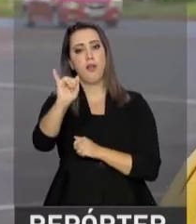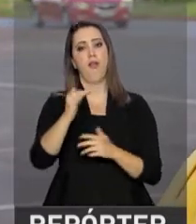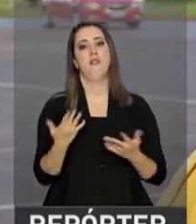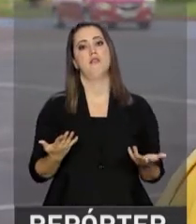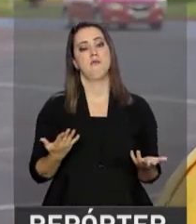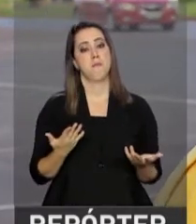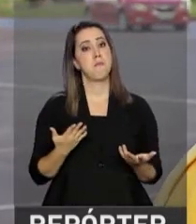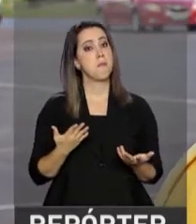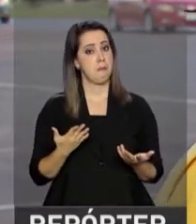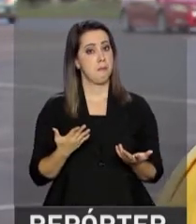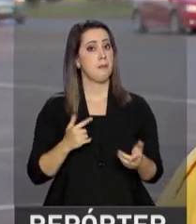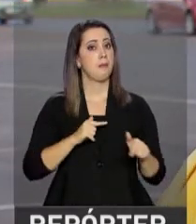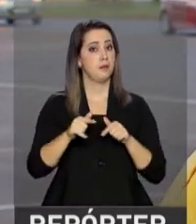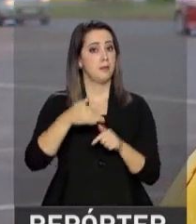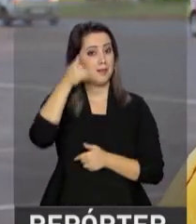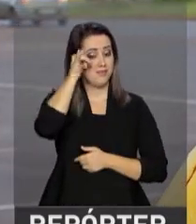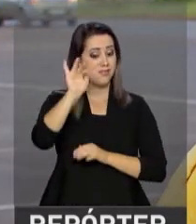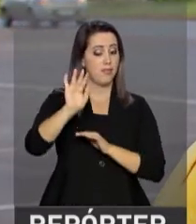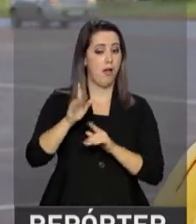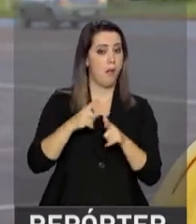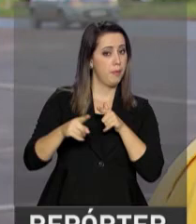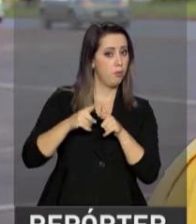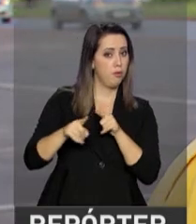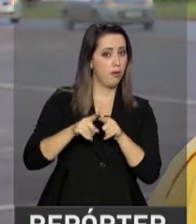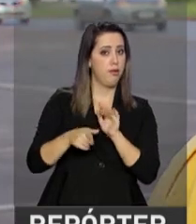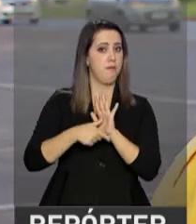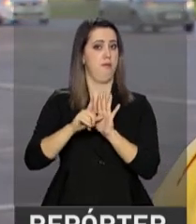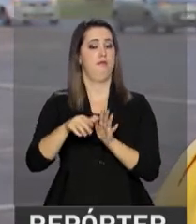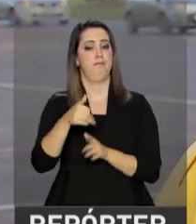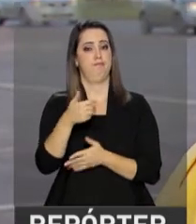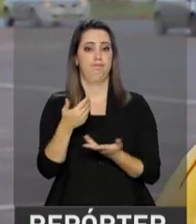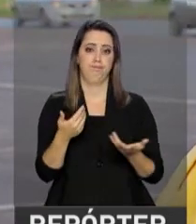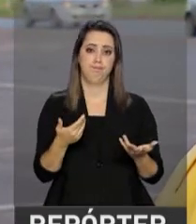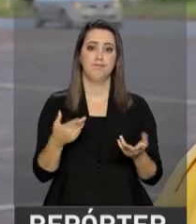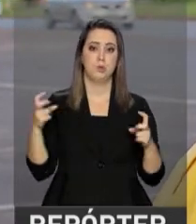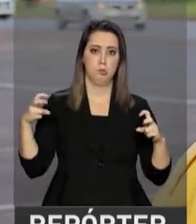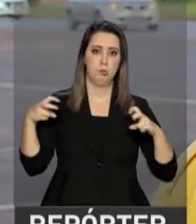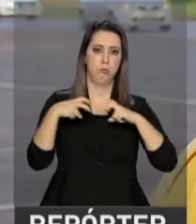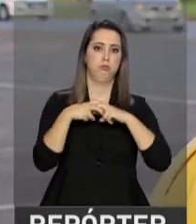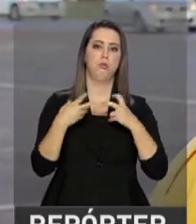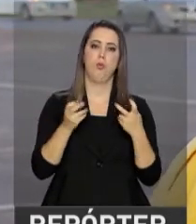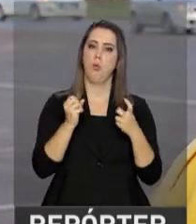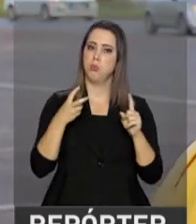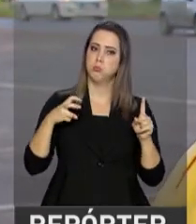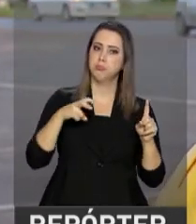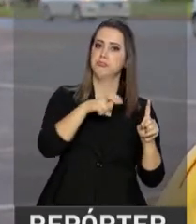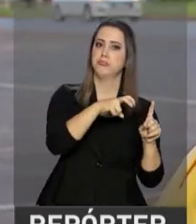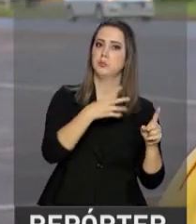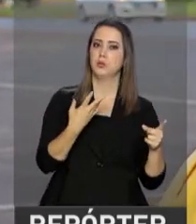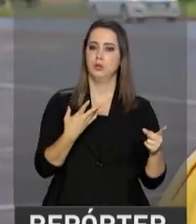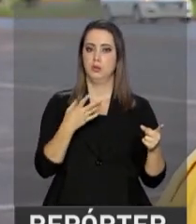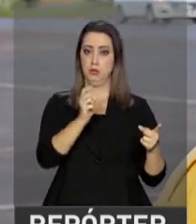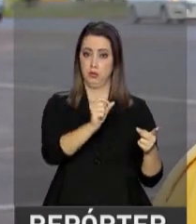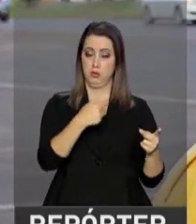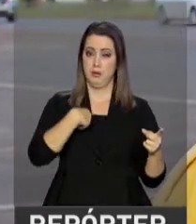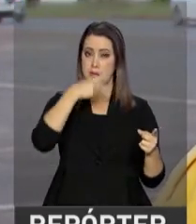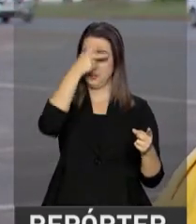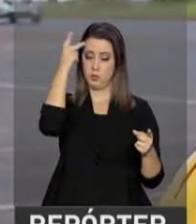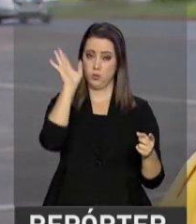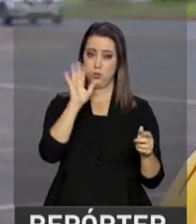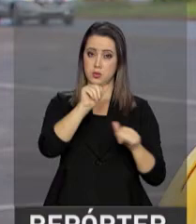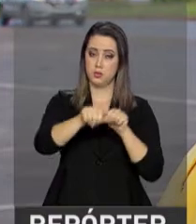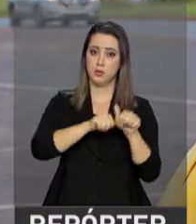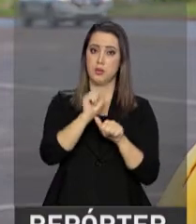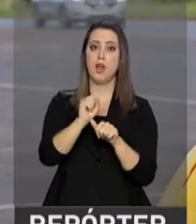ações que é que aconteçam antes que aconteçam acidentes mas a a nós acreditamos que essa mudança que a possibilidade das pessoas serem